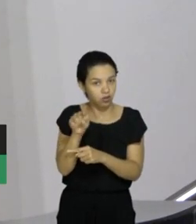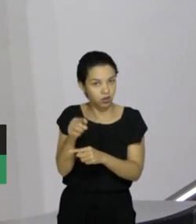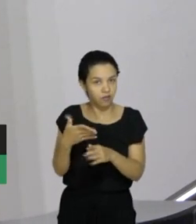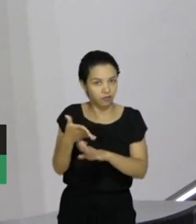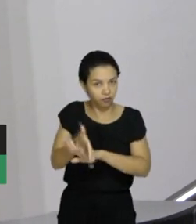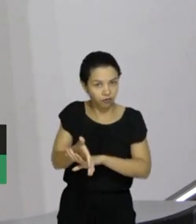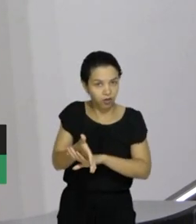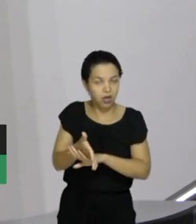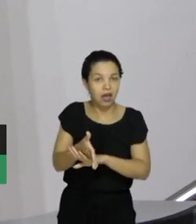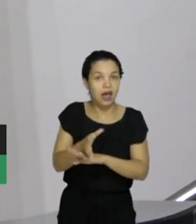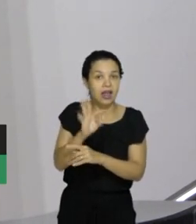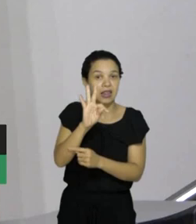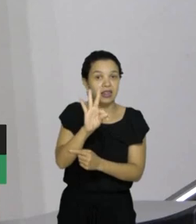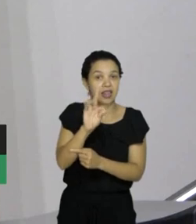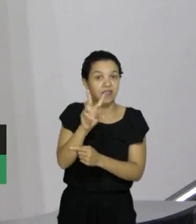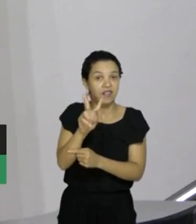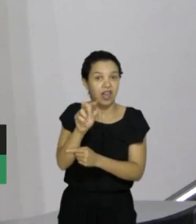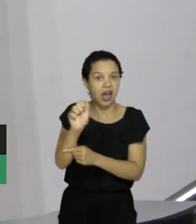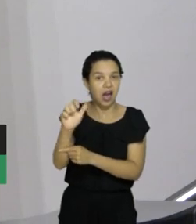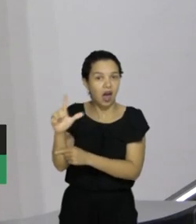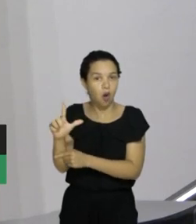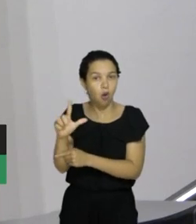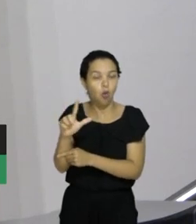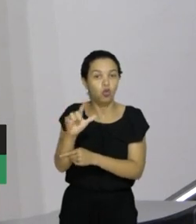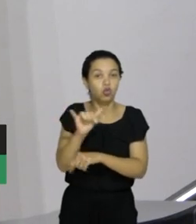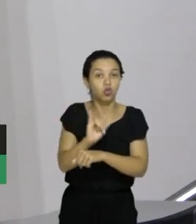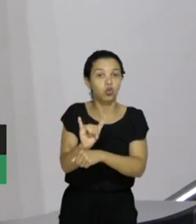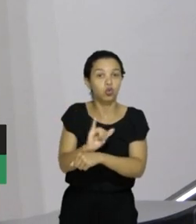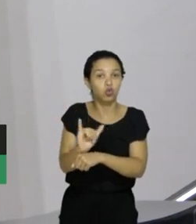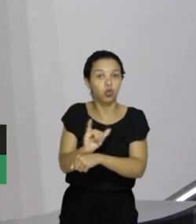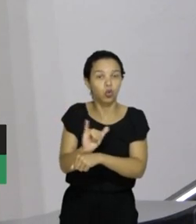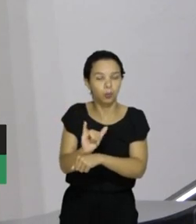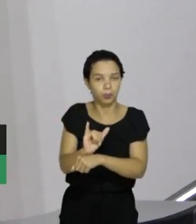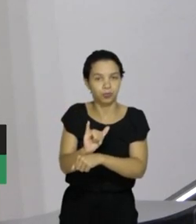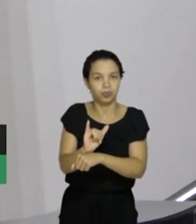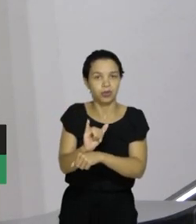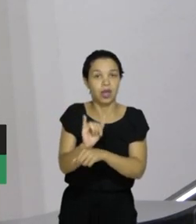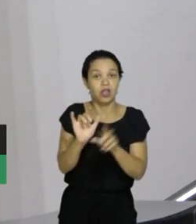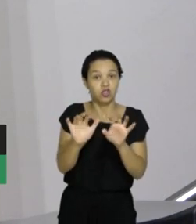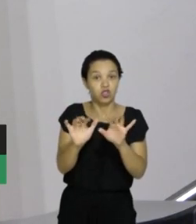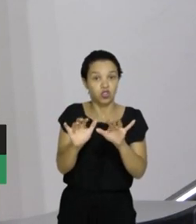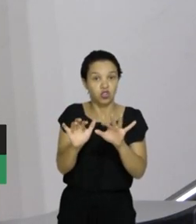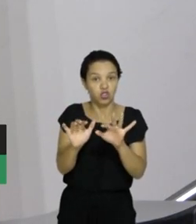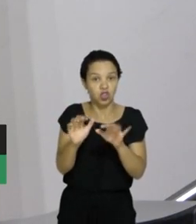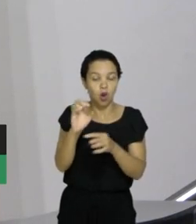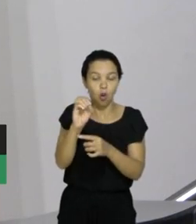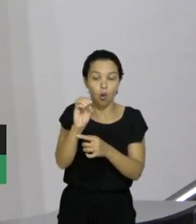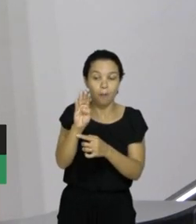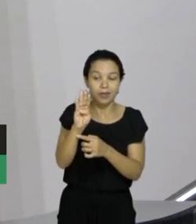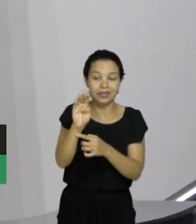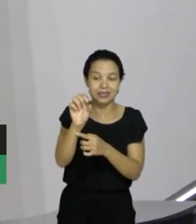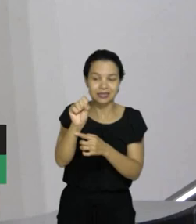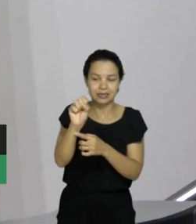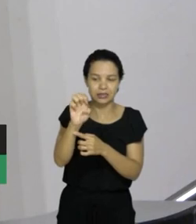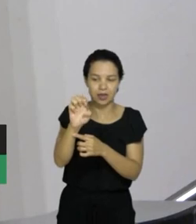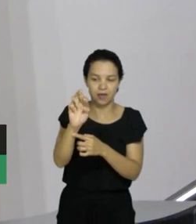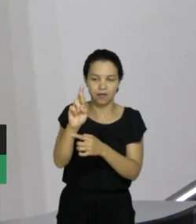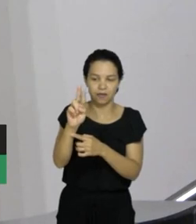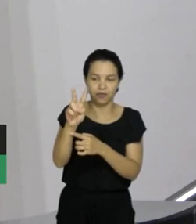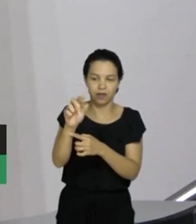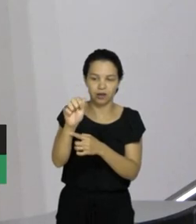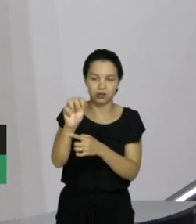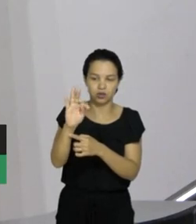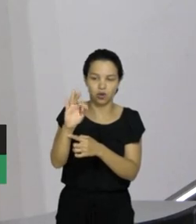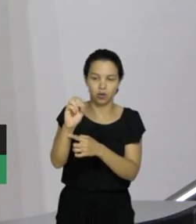YouTube e digite Observatório da violência contra mulher para poder acessar os vídeos e agora